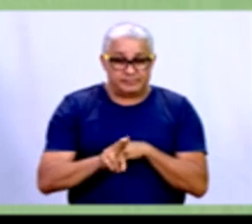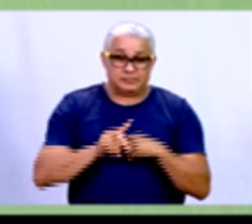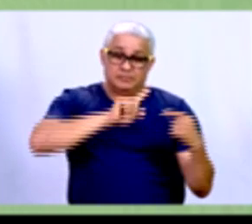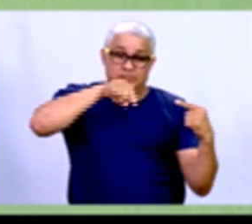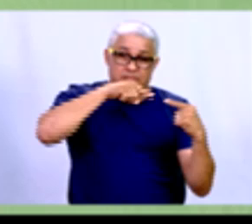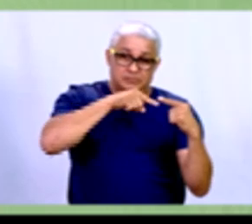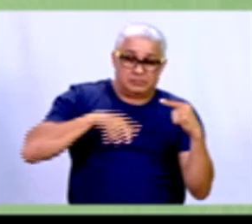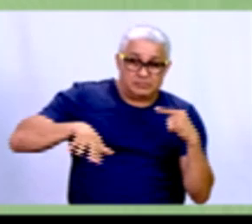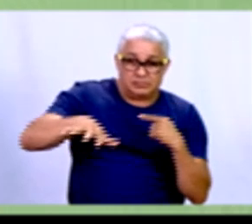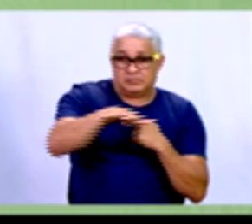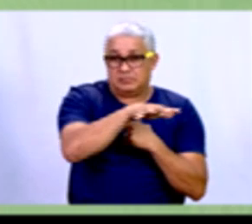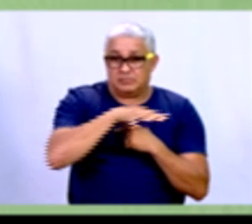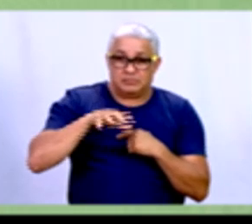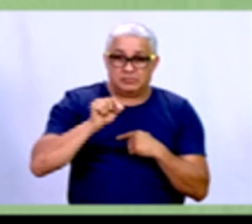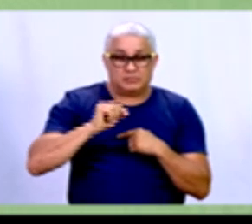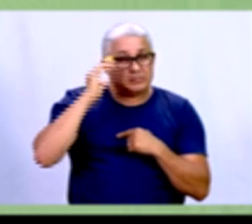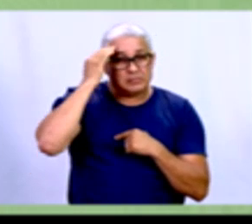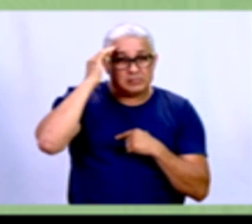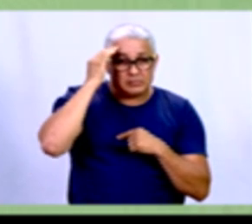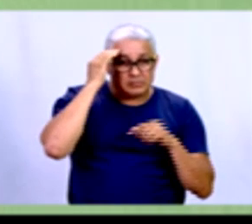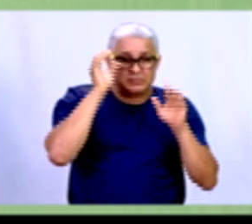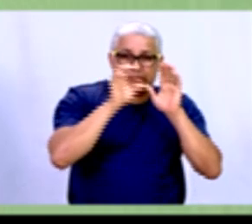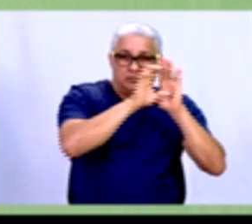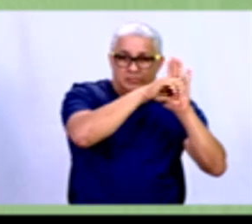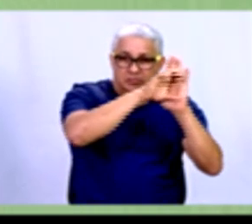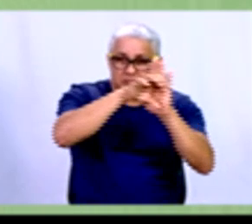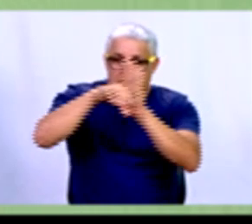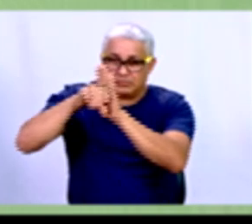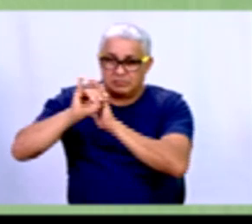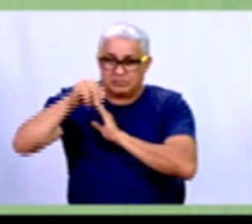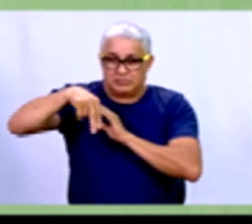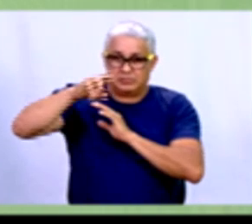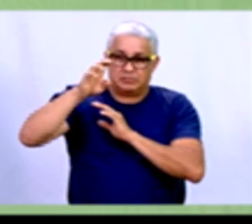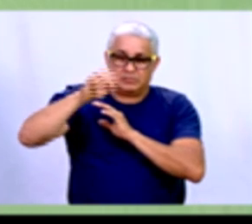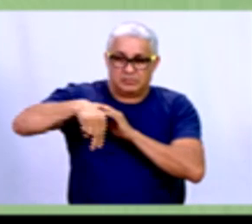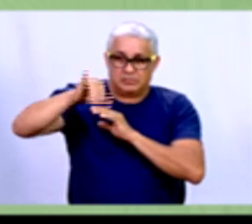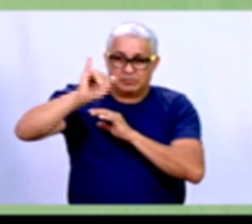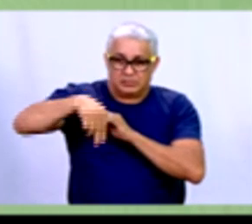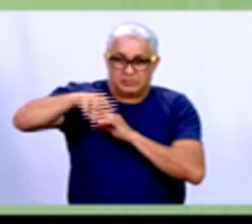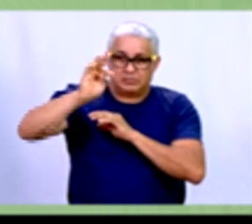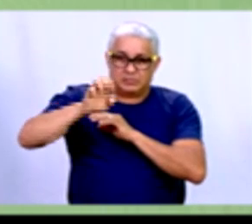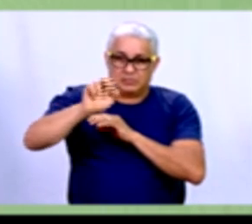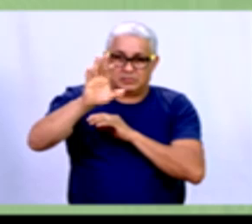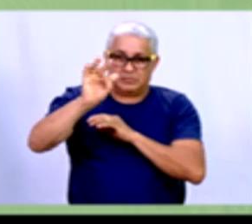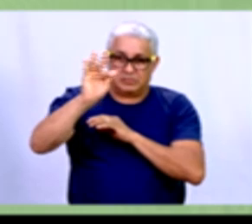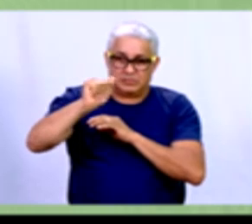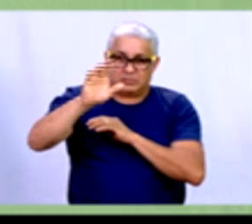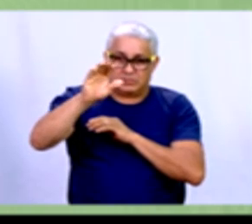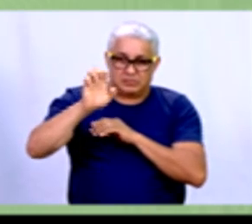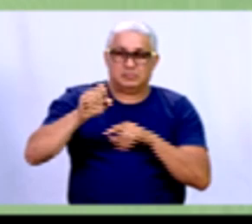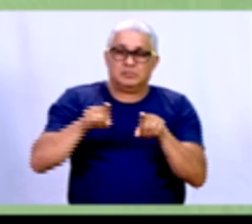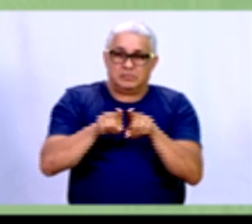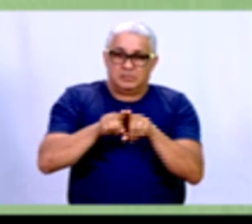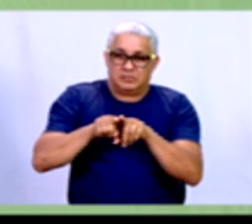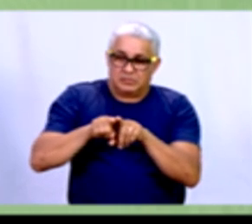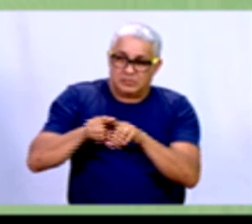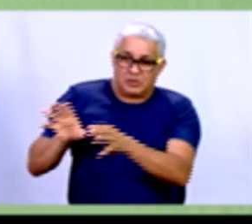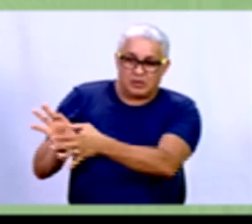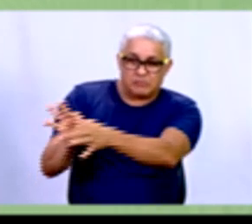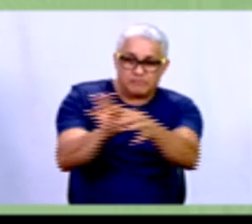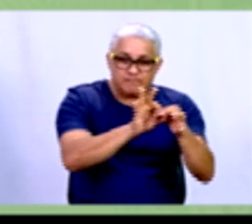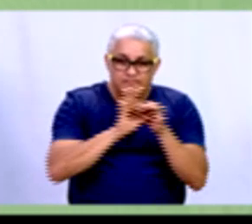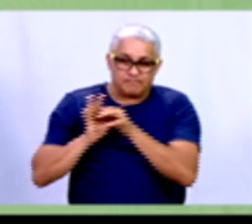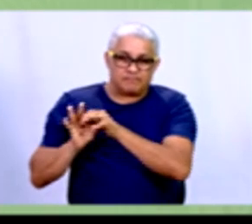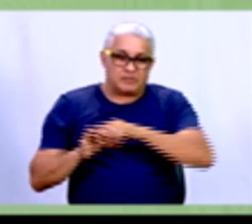objetivo geral é compreender os conceitos de interface computacionais relacionados à interação entre o